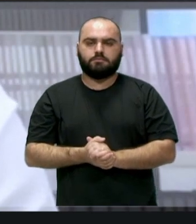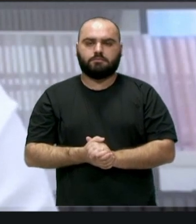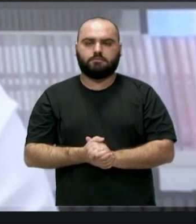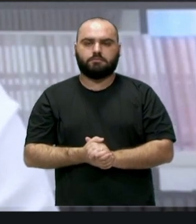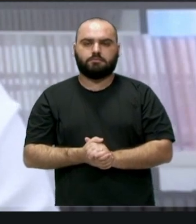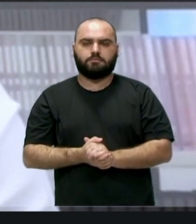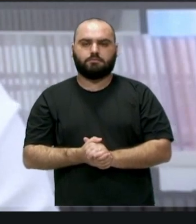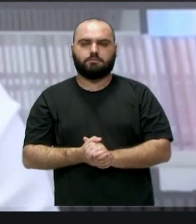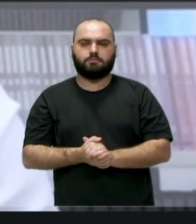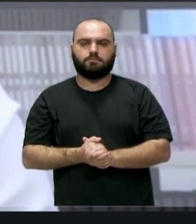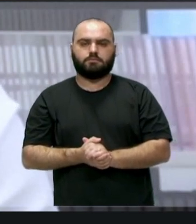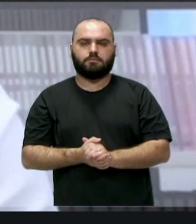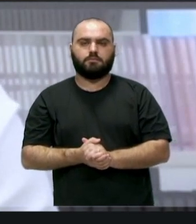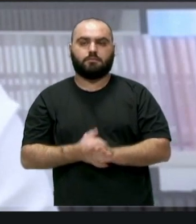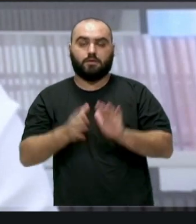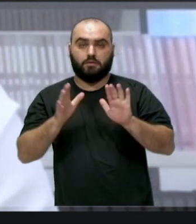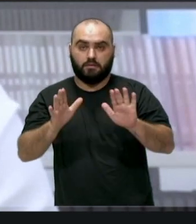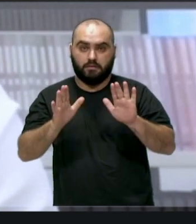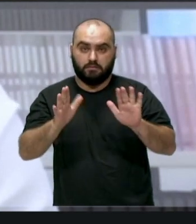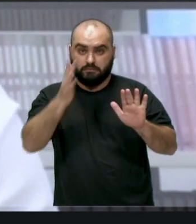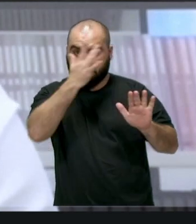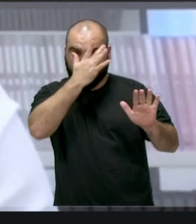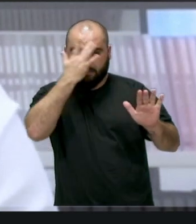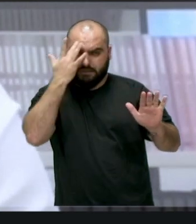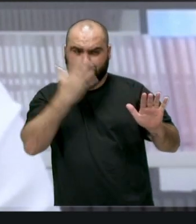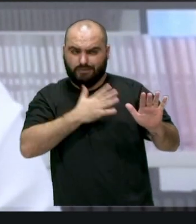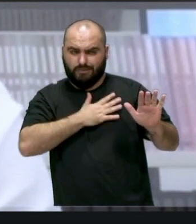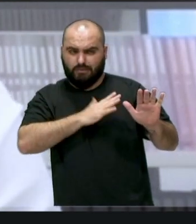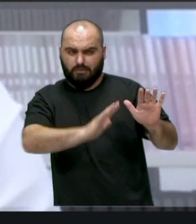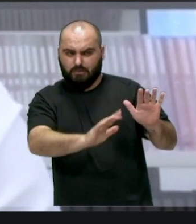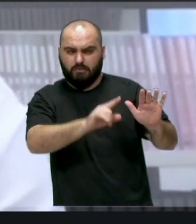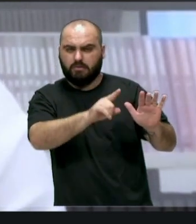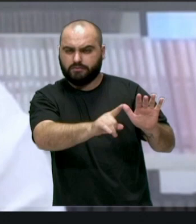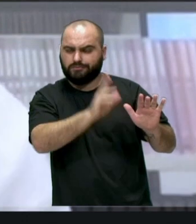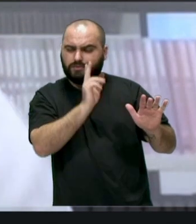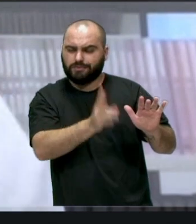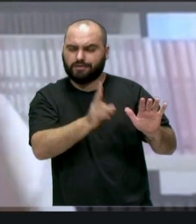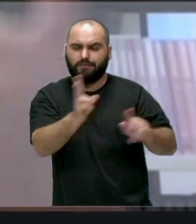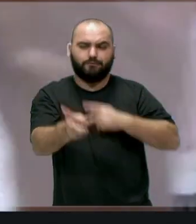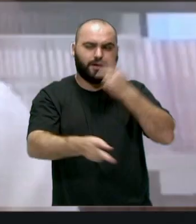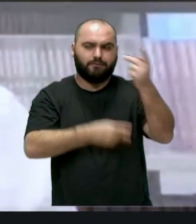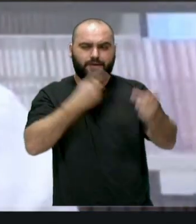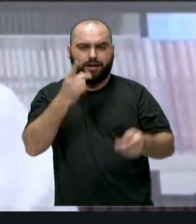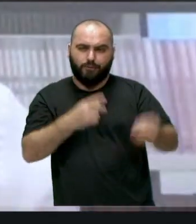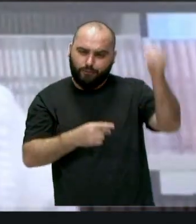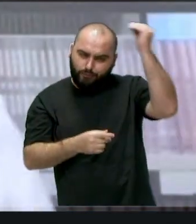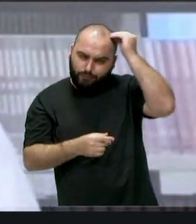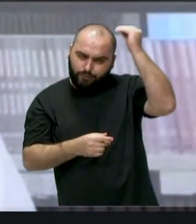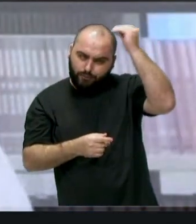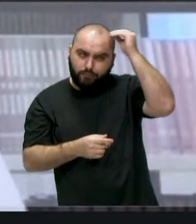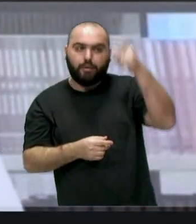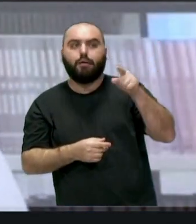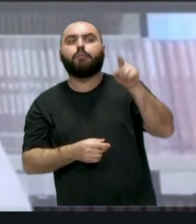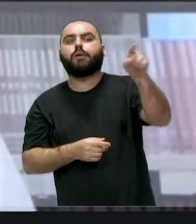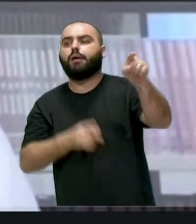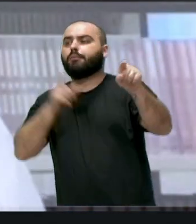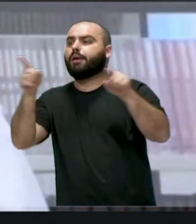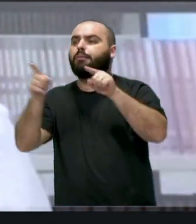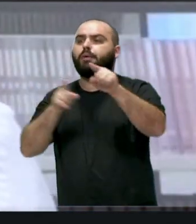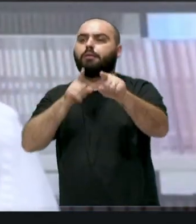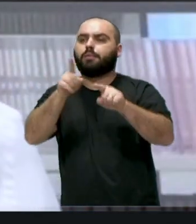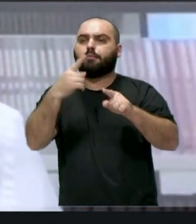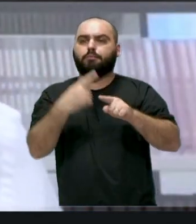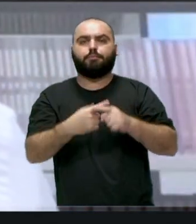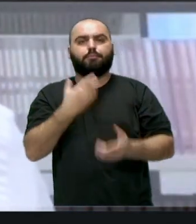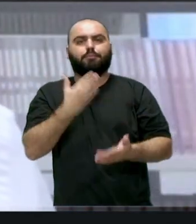insatisfeitos, né? Insatisfeitos, eles possuem essa narrativa de desqualificar, inculpar um terceiro por suas derrotas, né? Vendo